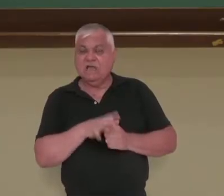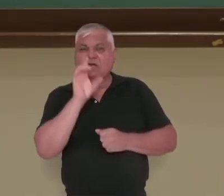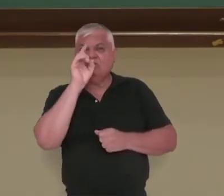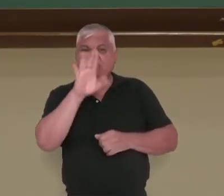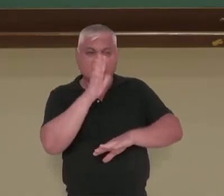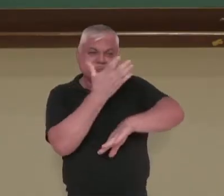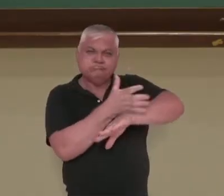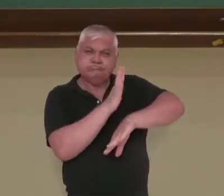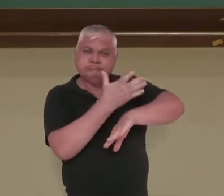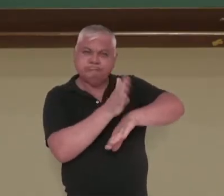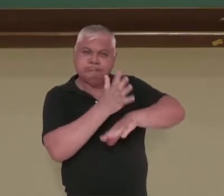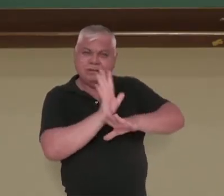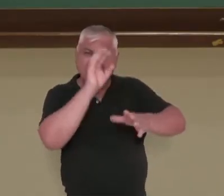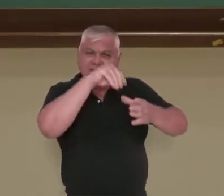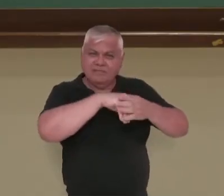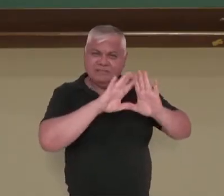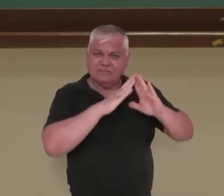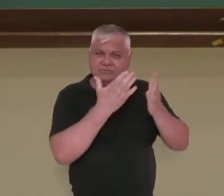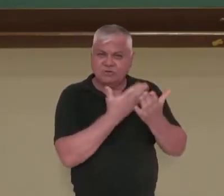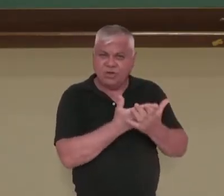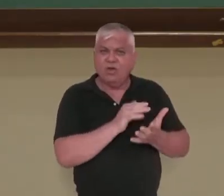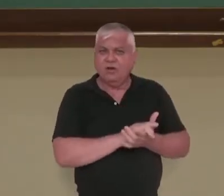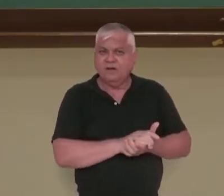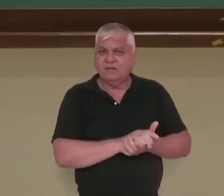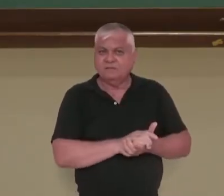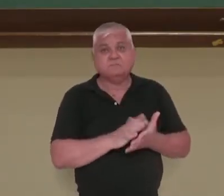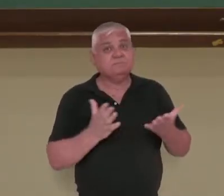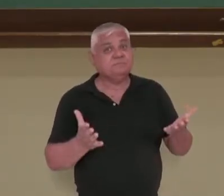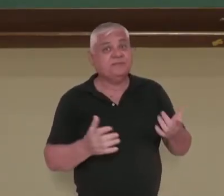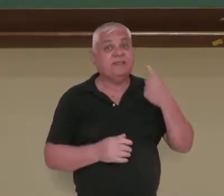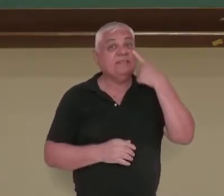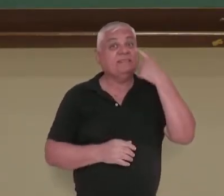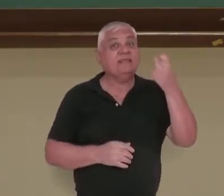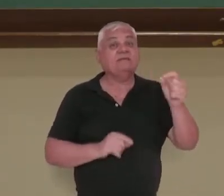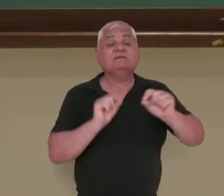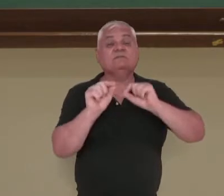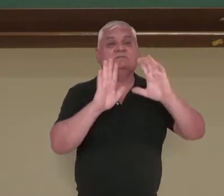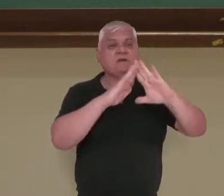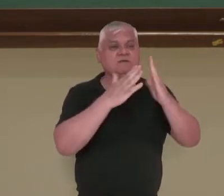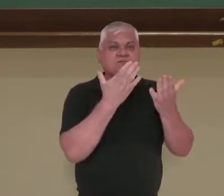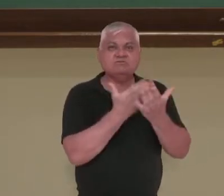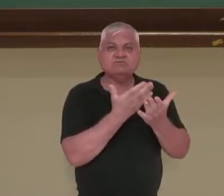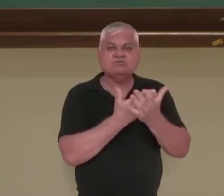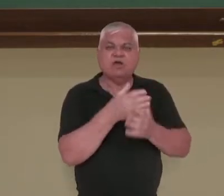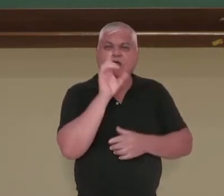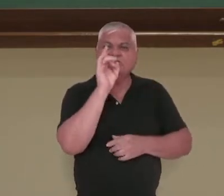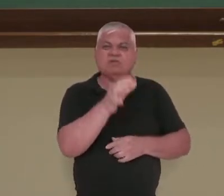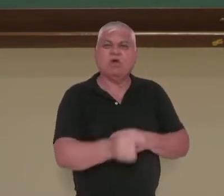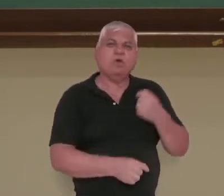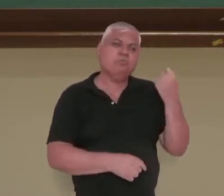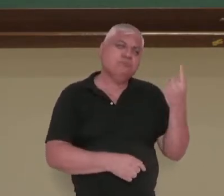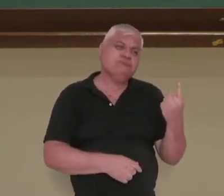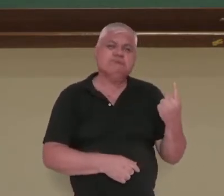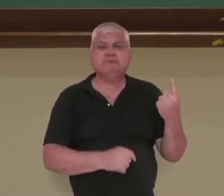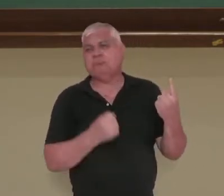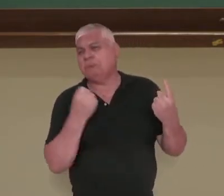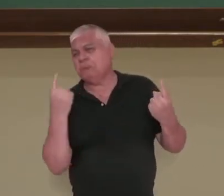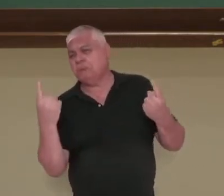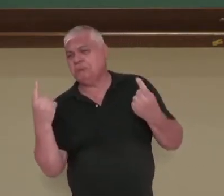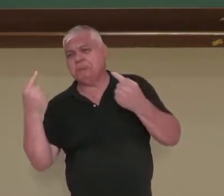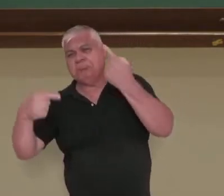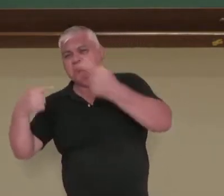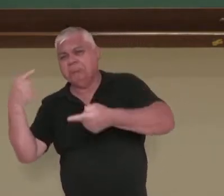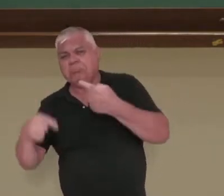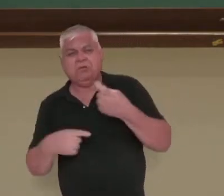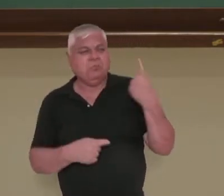jogos cooperativos na escola? Será que seria interessante uma escola que praticasse só um ou só outro? Eu